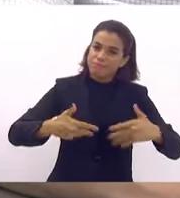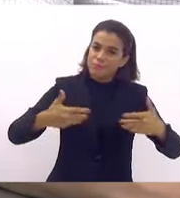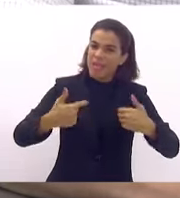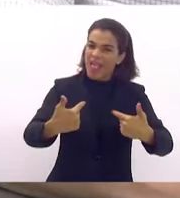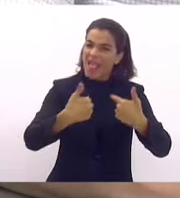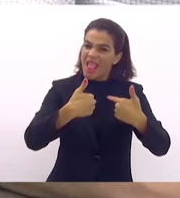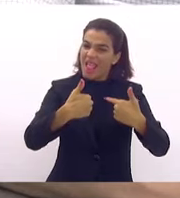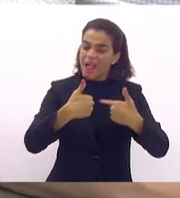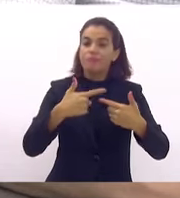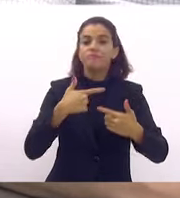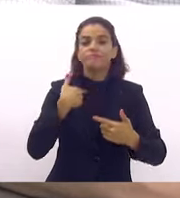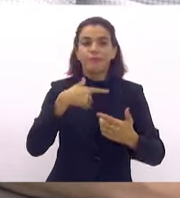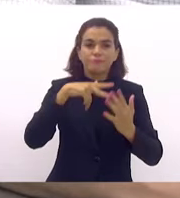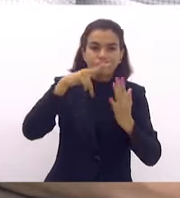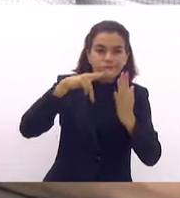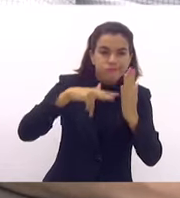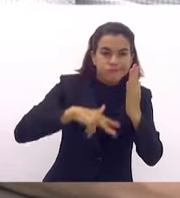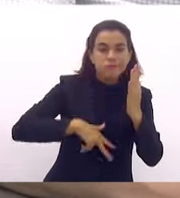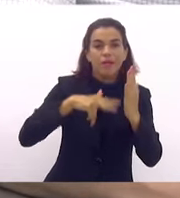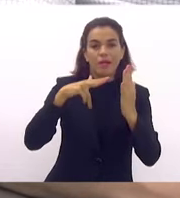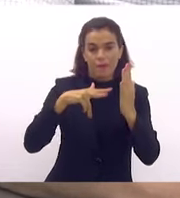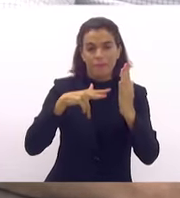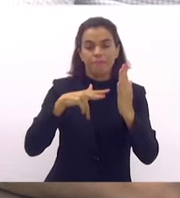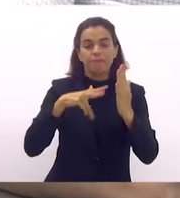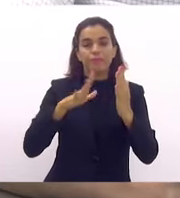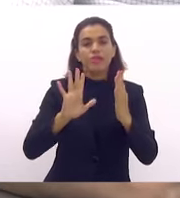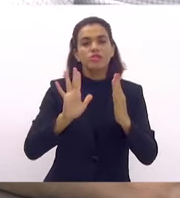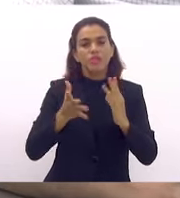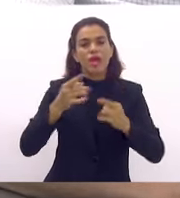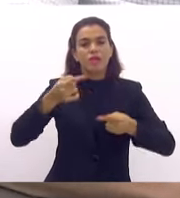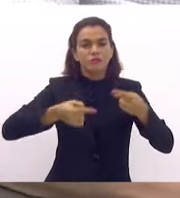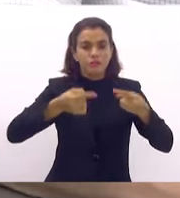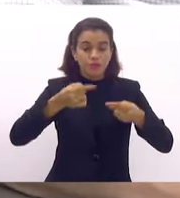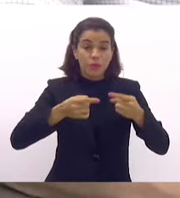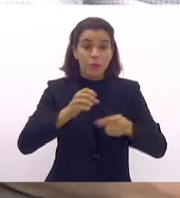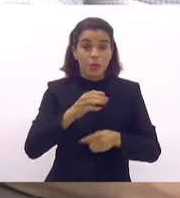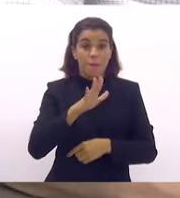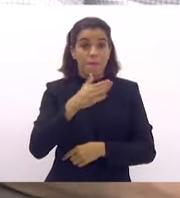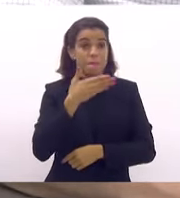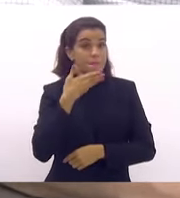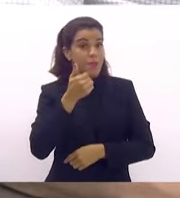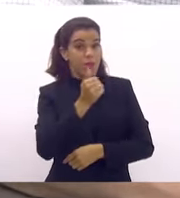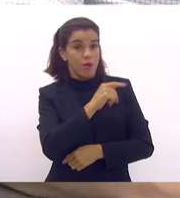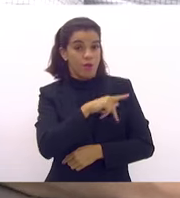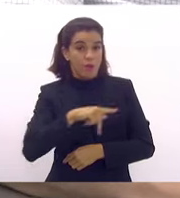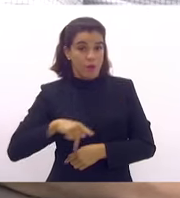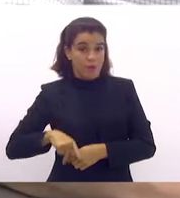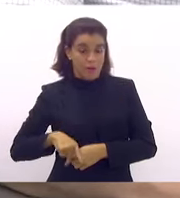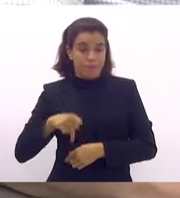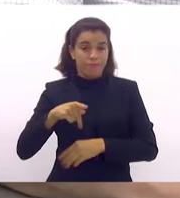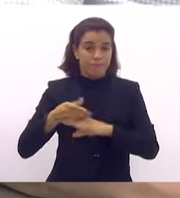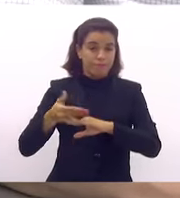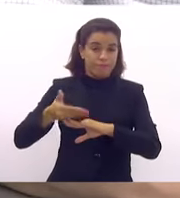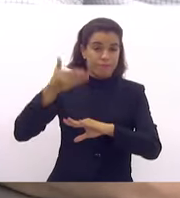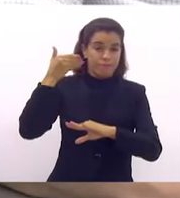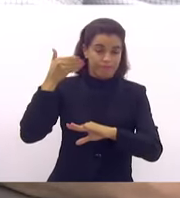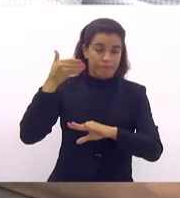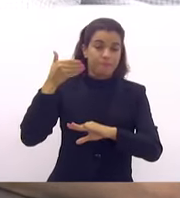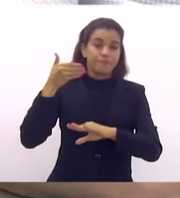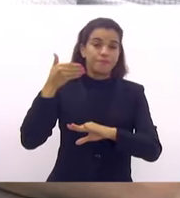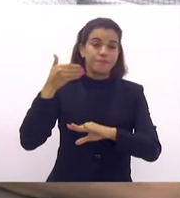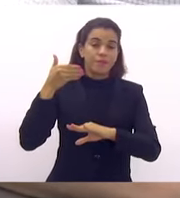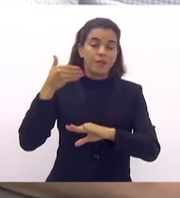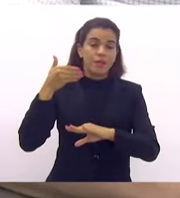aqui o mérito do projeto. E como a gente já discutiu, ou melhor, o presidente, à época da